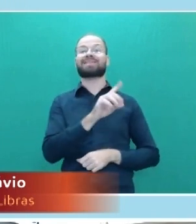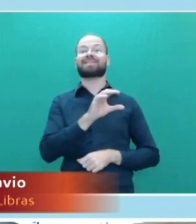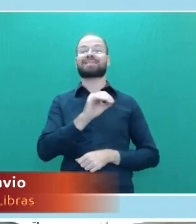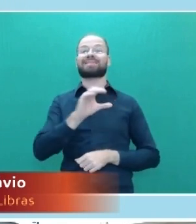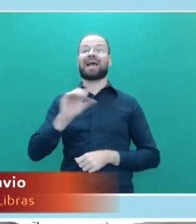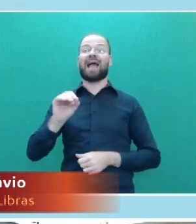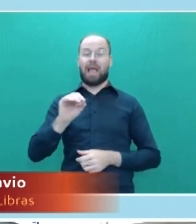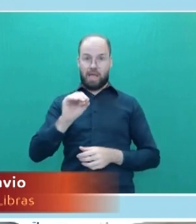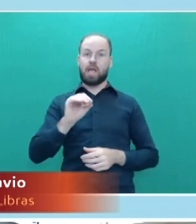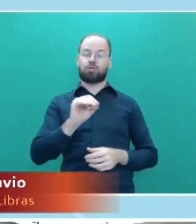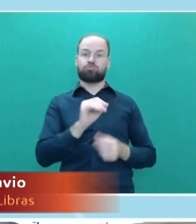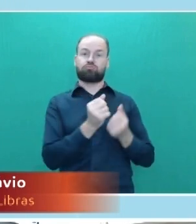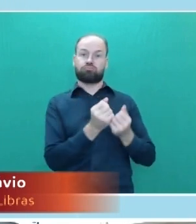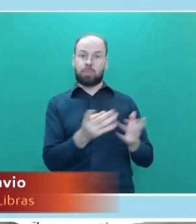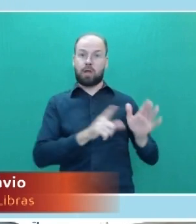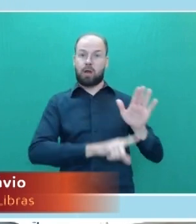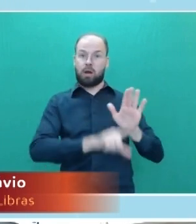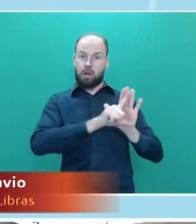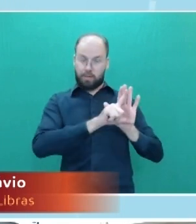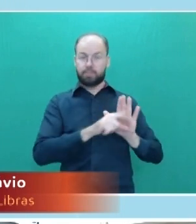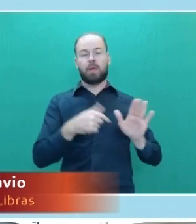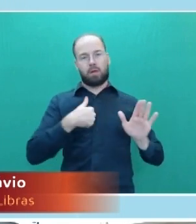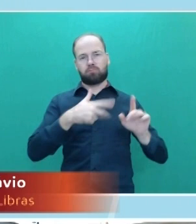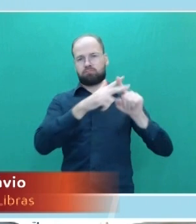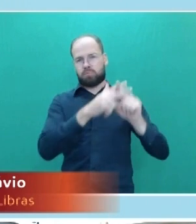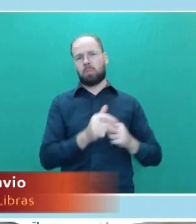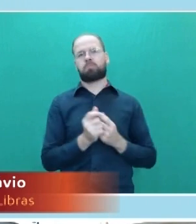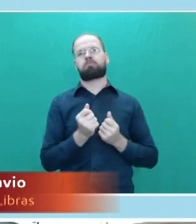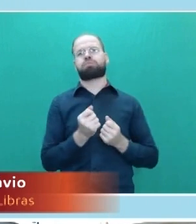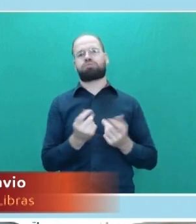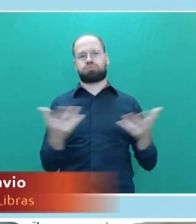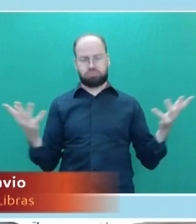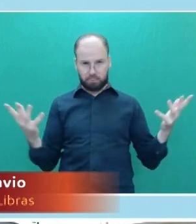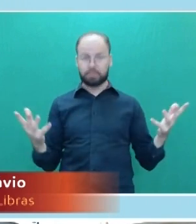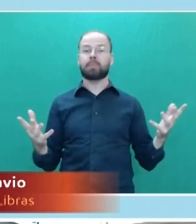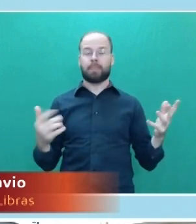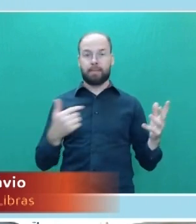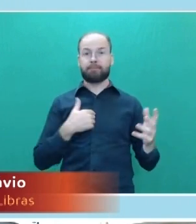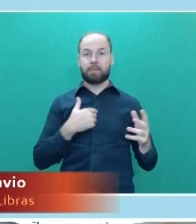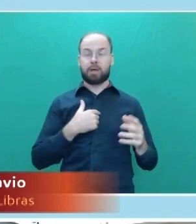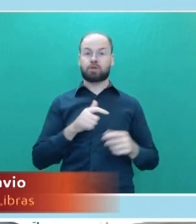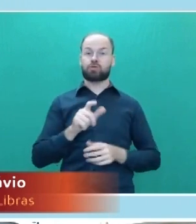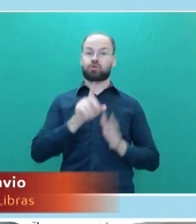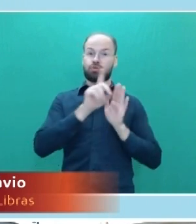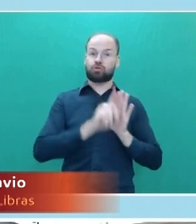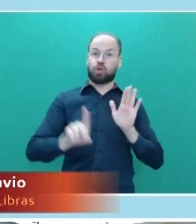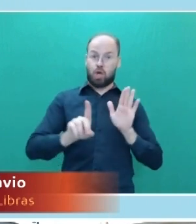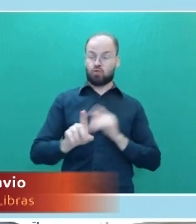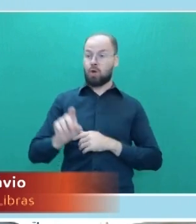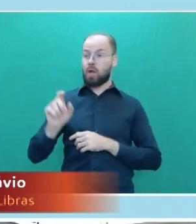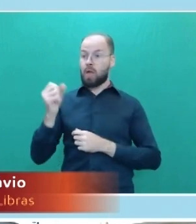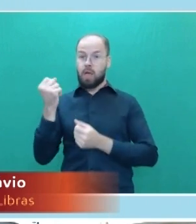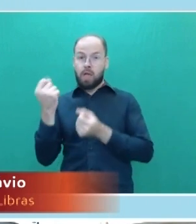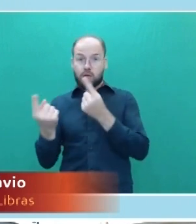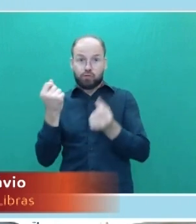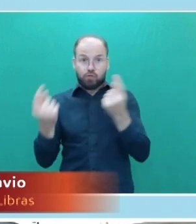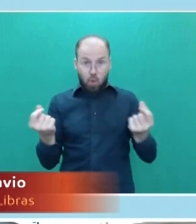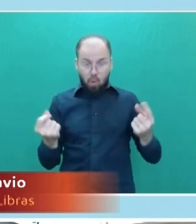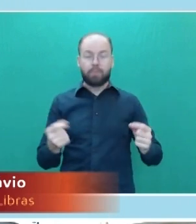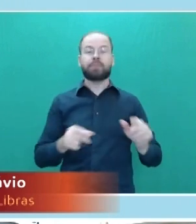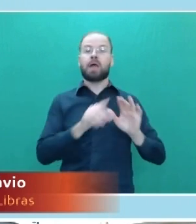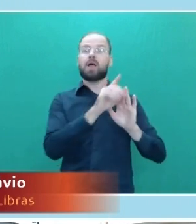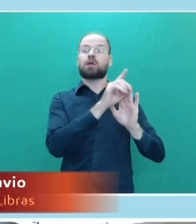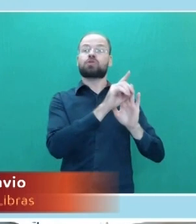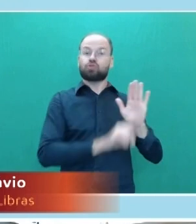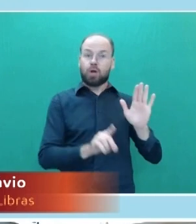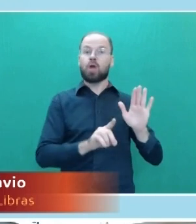muitas alterações. E eu divido essas alterações na parte do direito individual do trabalho, na parte do direito processual do trabalho,